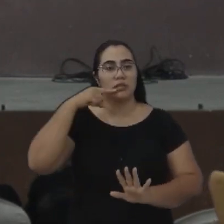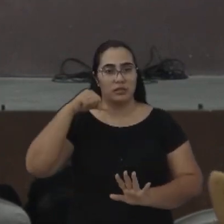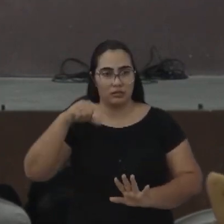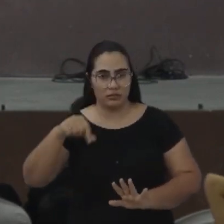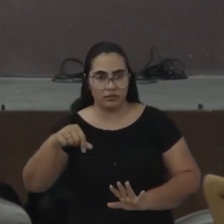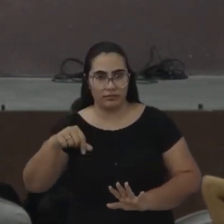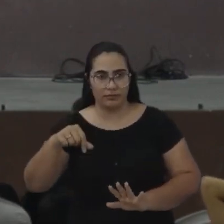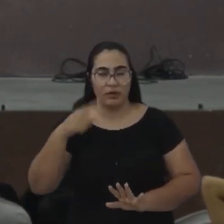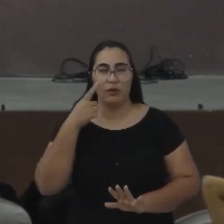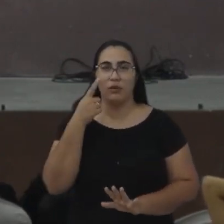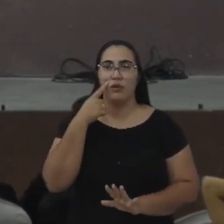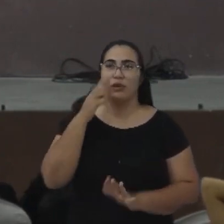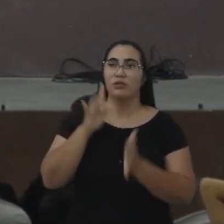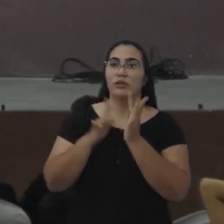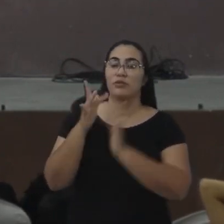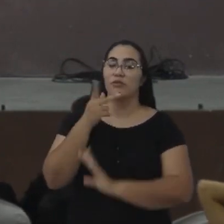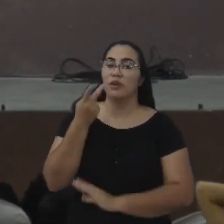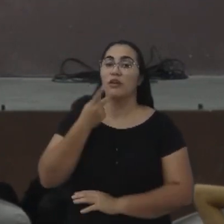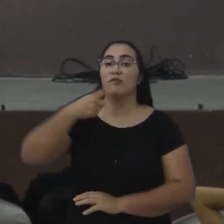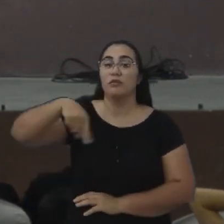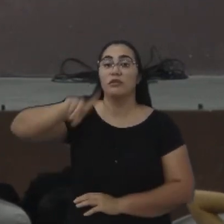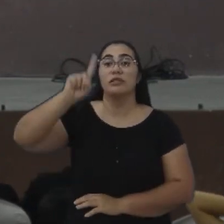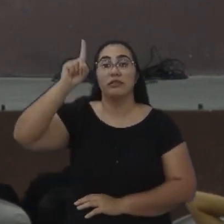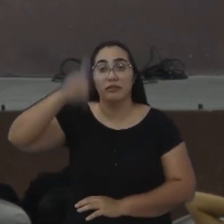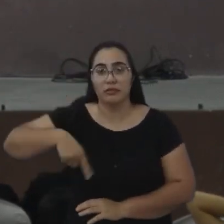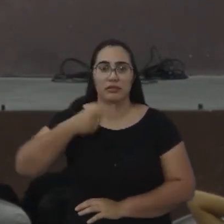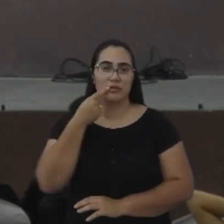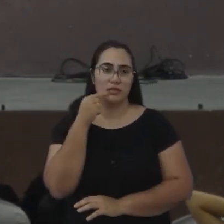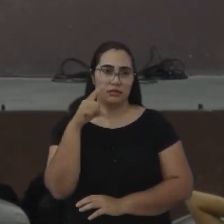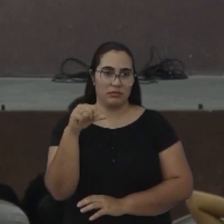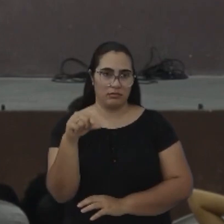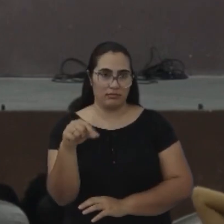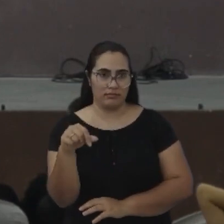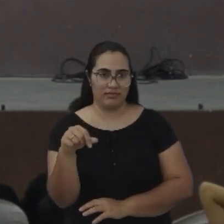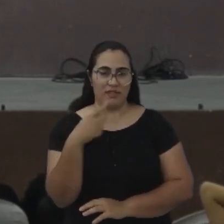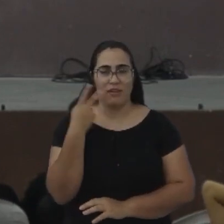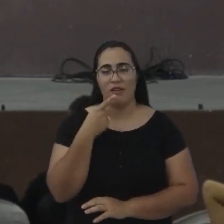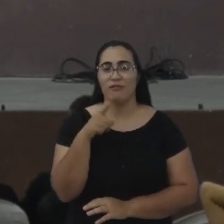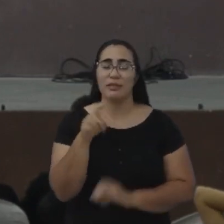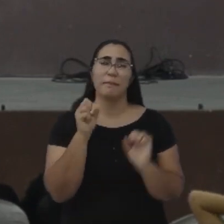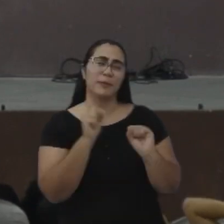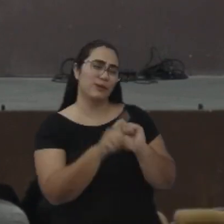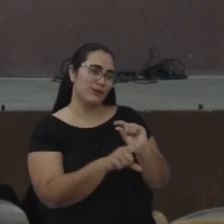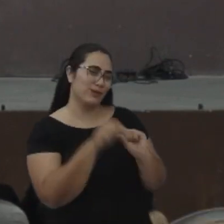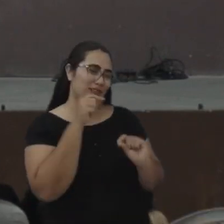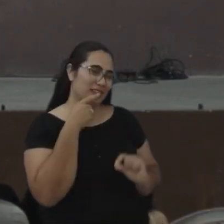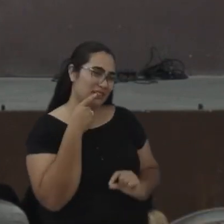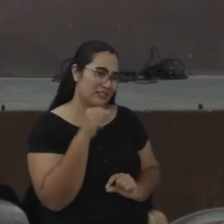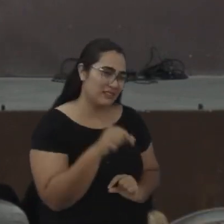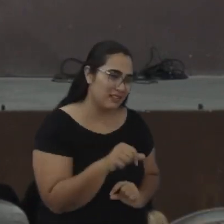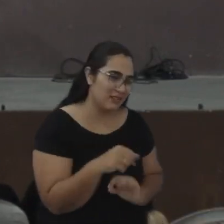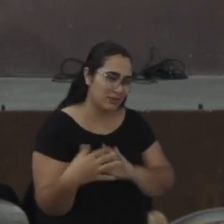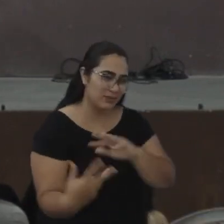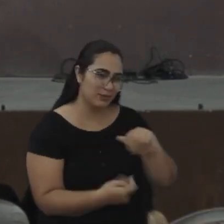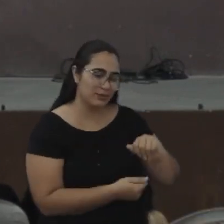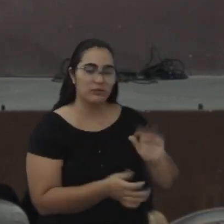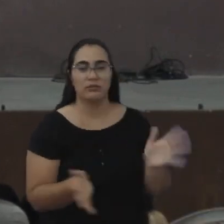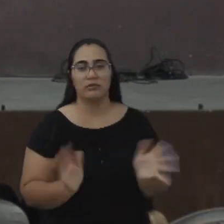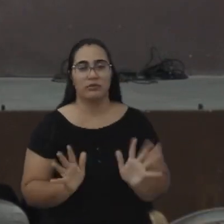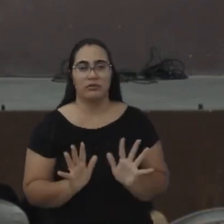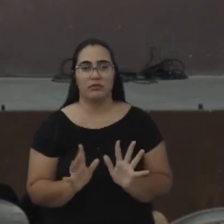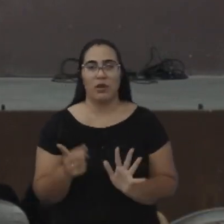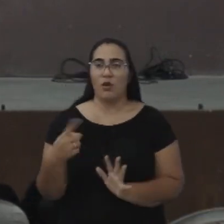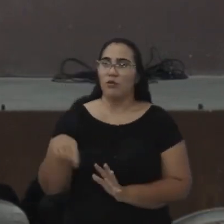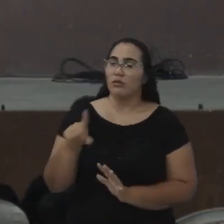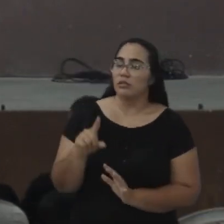que Jesus ele está afirmando, vocês são sal, ele não está dando uma opção. Ele não está dizendo que você tem que